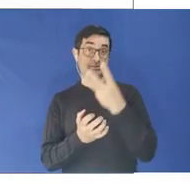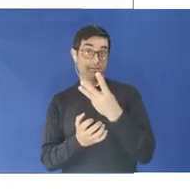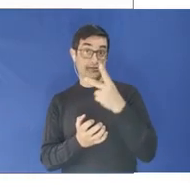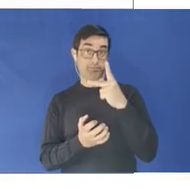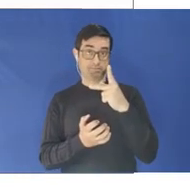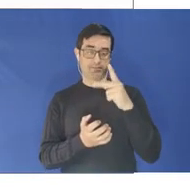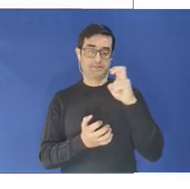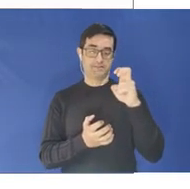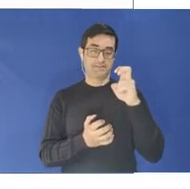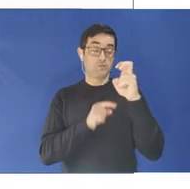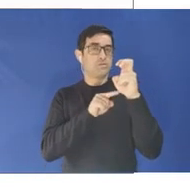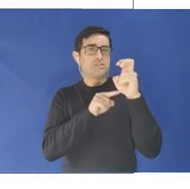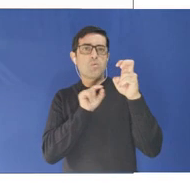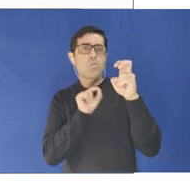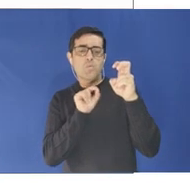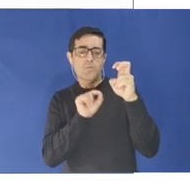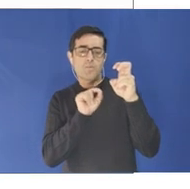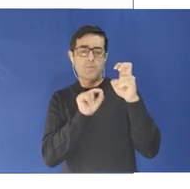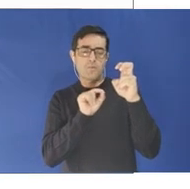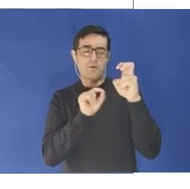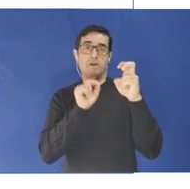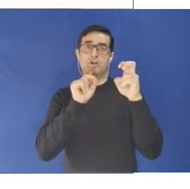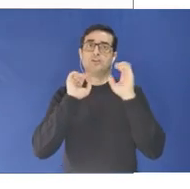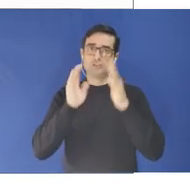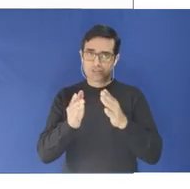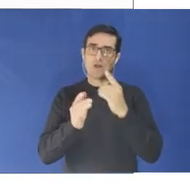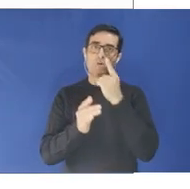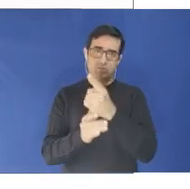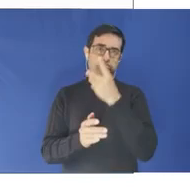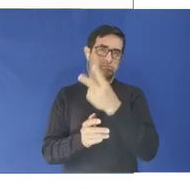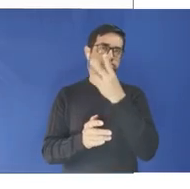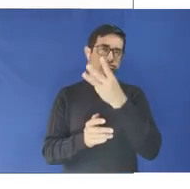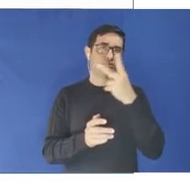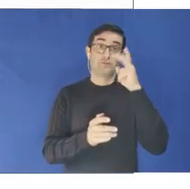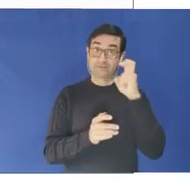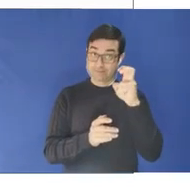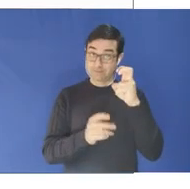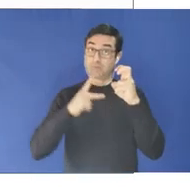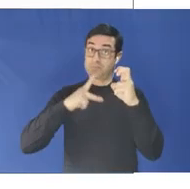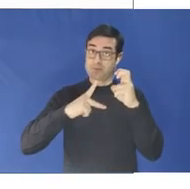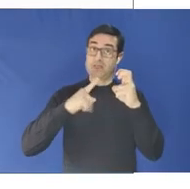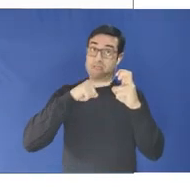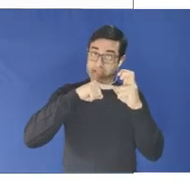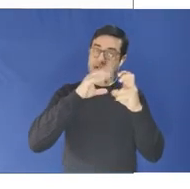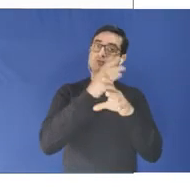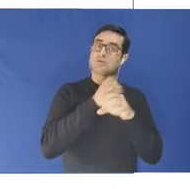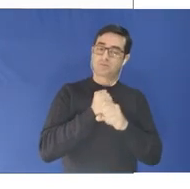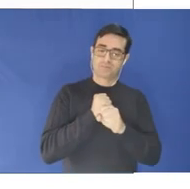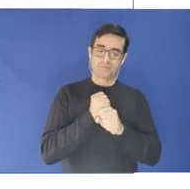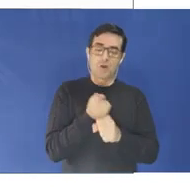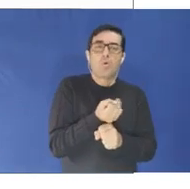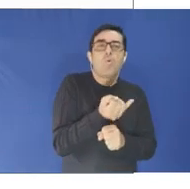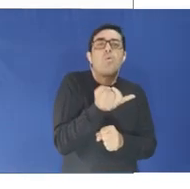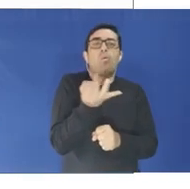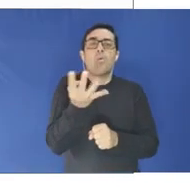esse 5. Ó, eu distribuí o primeiro, segundo, terceiro, quarto e o quinto no P. É o quinto que eu estou